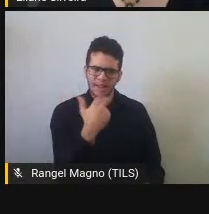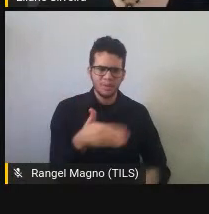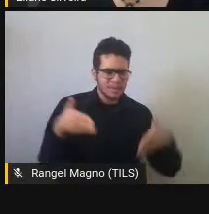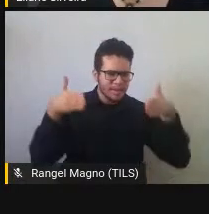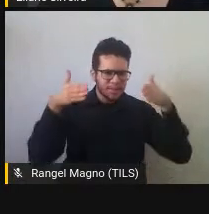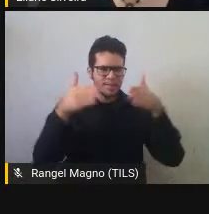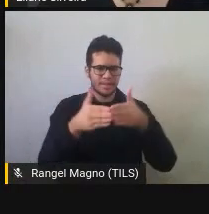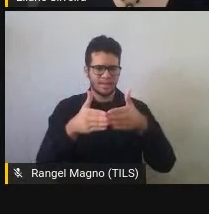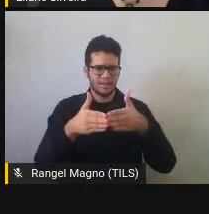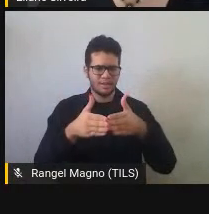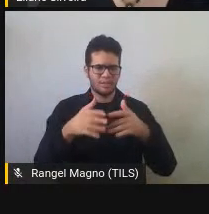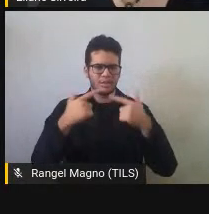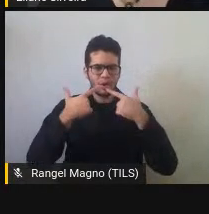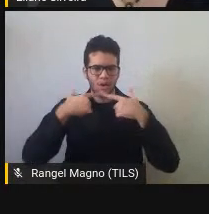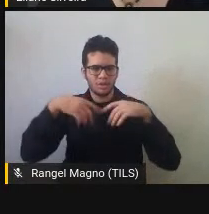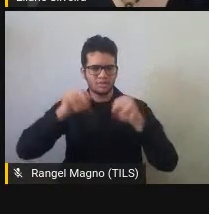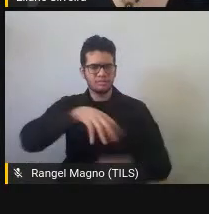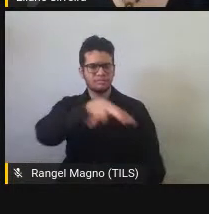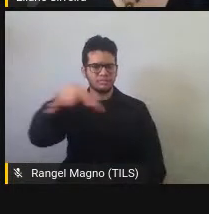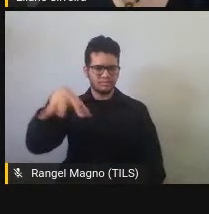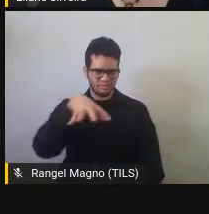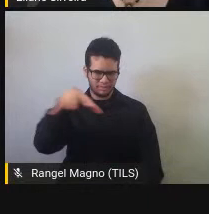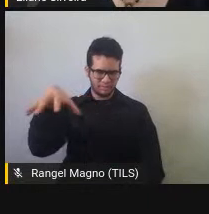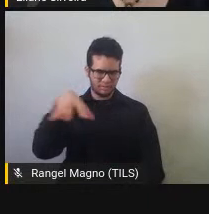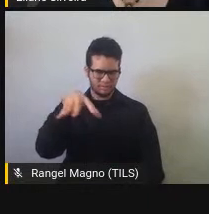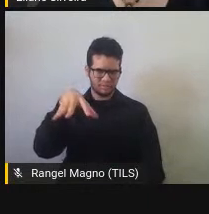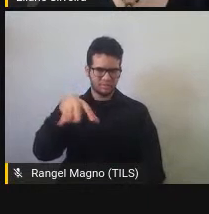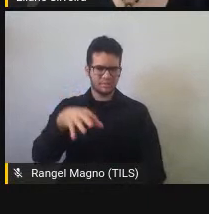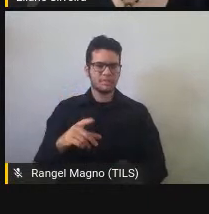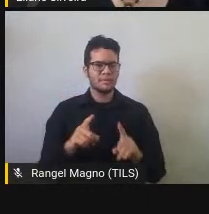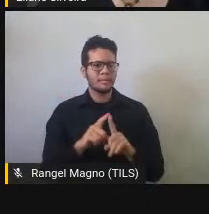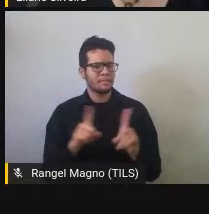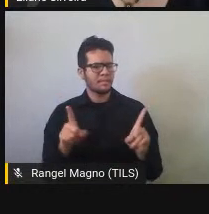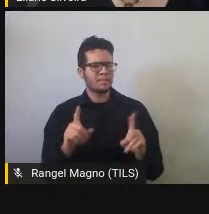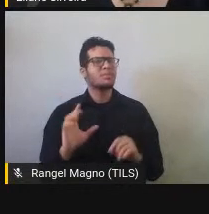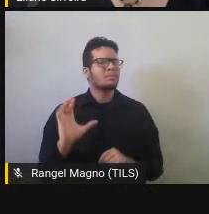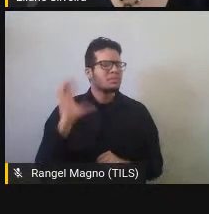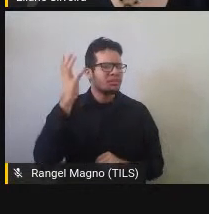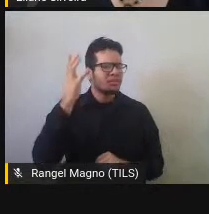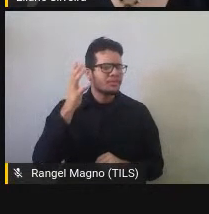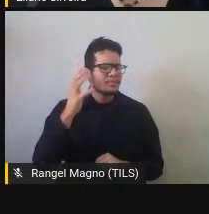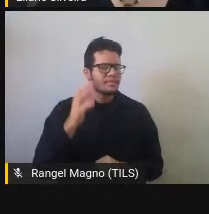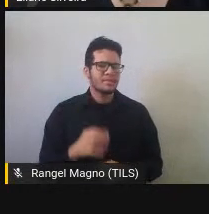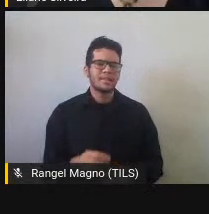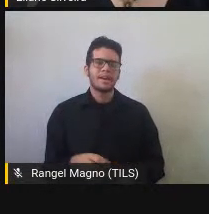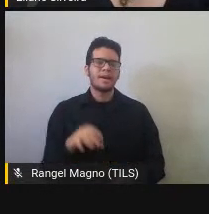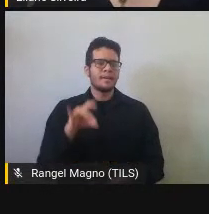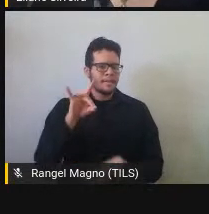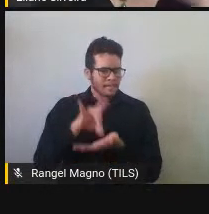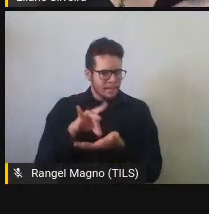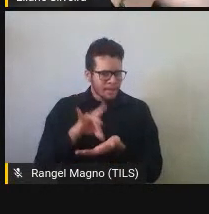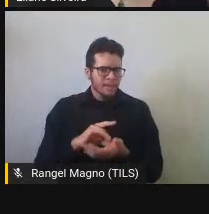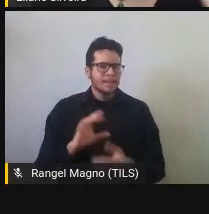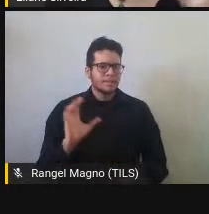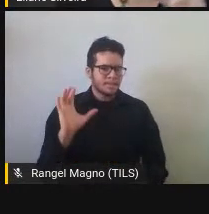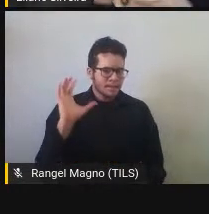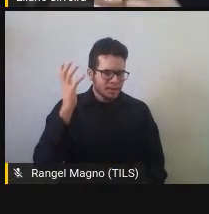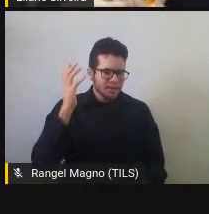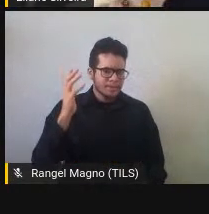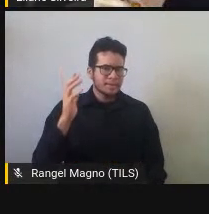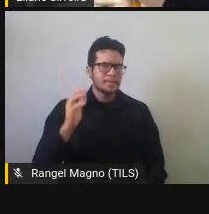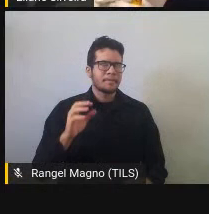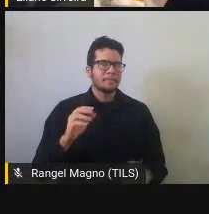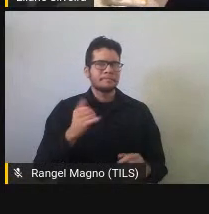a linguística o fato é que determinada hipótese já tenha deixa eu